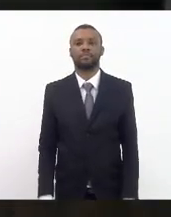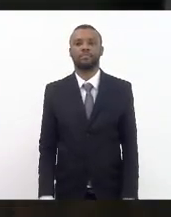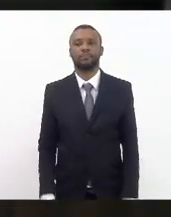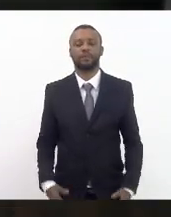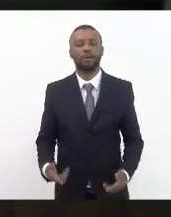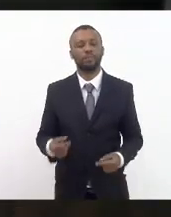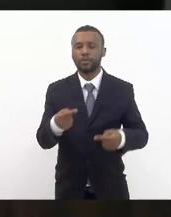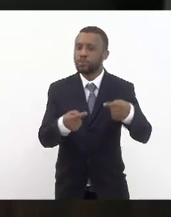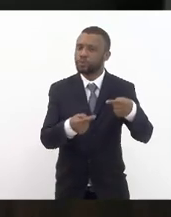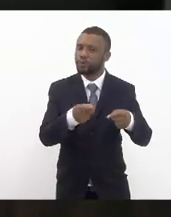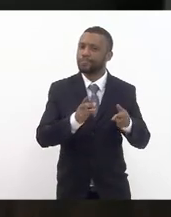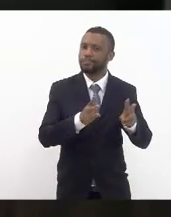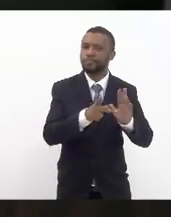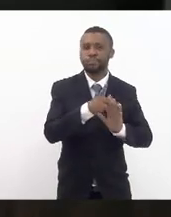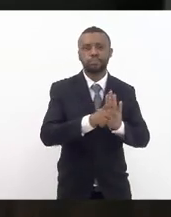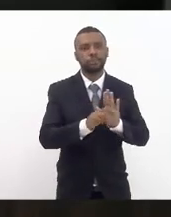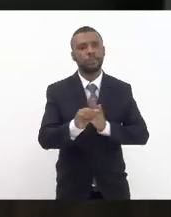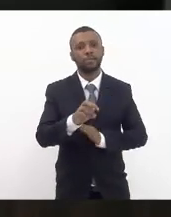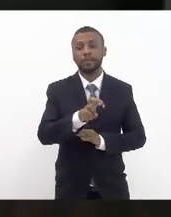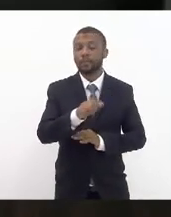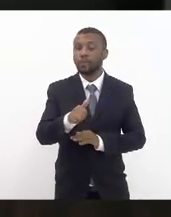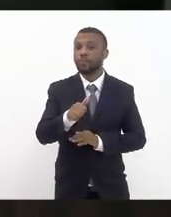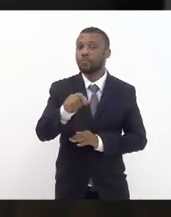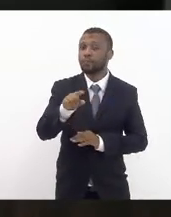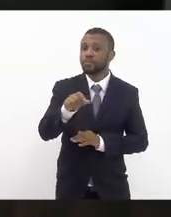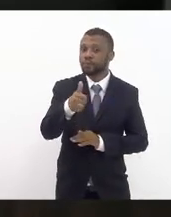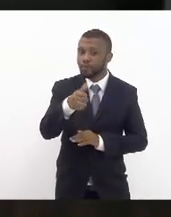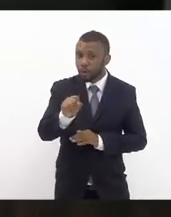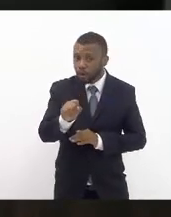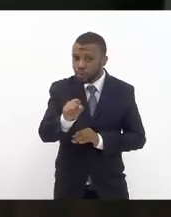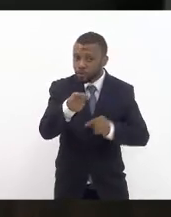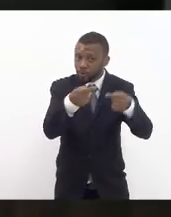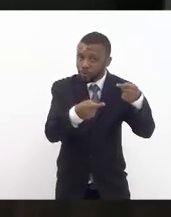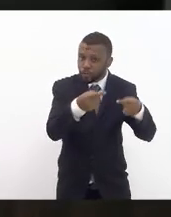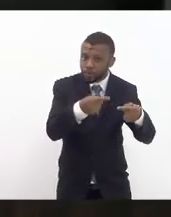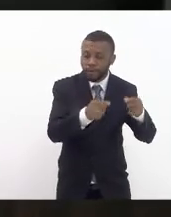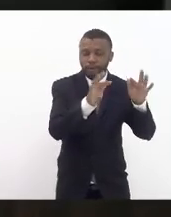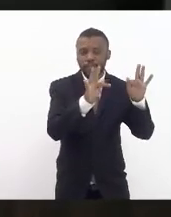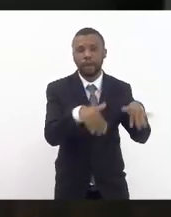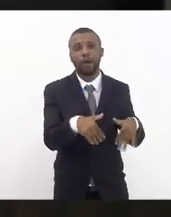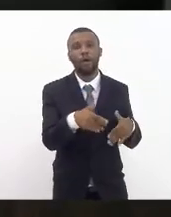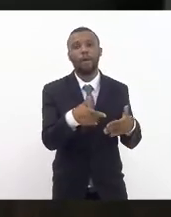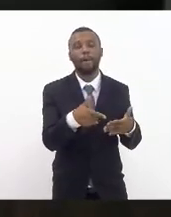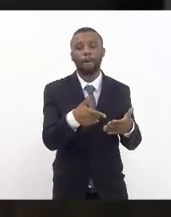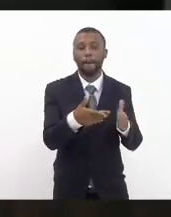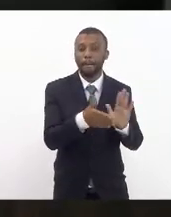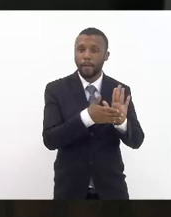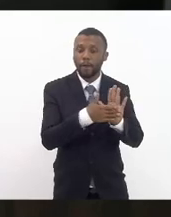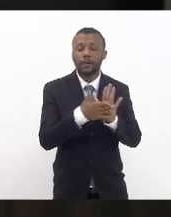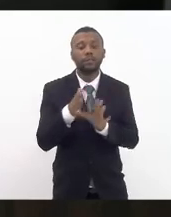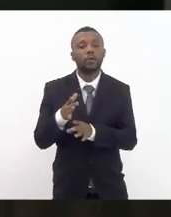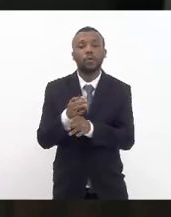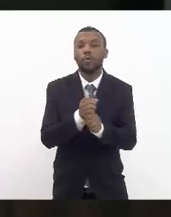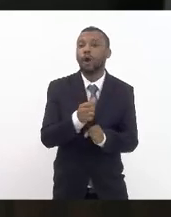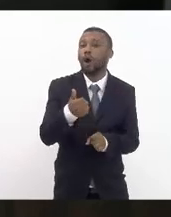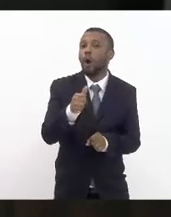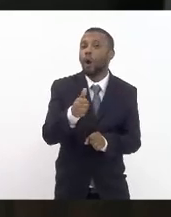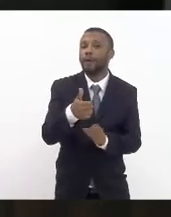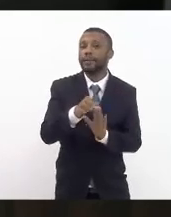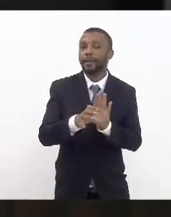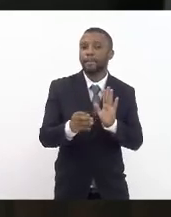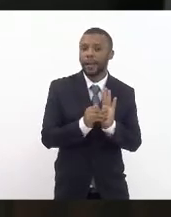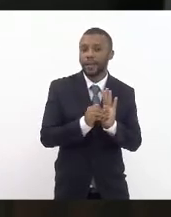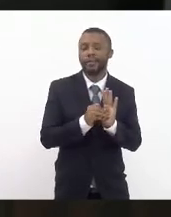Continua em discussão, projeto de lei 5118. Não havendo quem queira discutir, encerra a discussão. A presente proposta recebeu 11 emendas e retorna